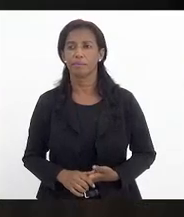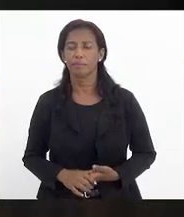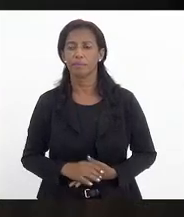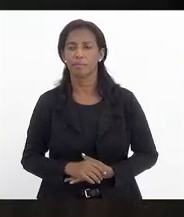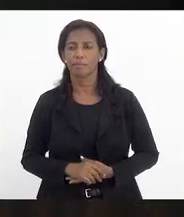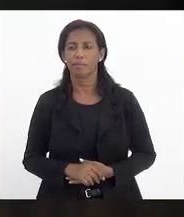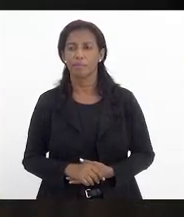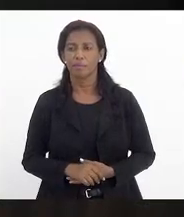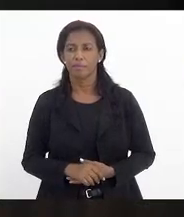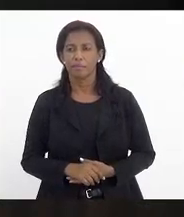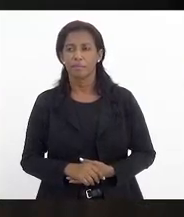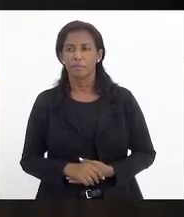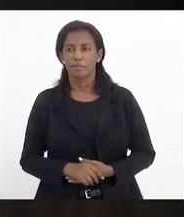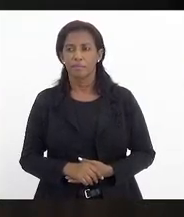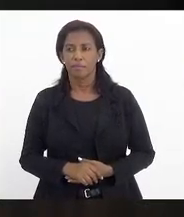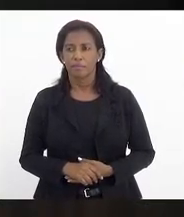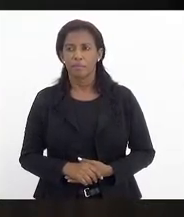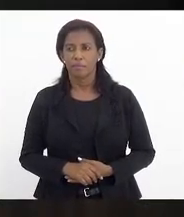Flávio.